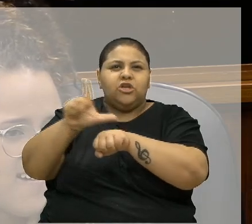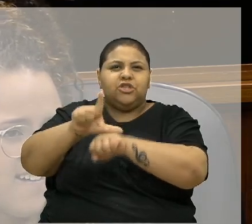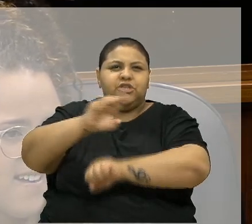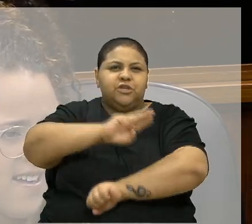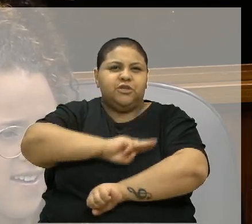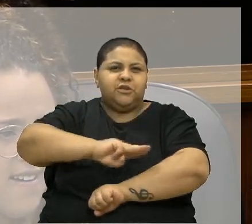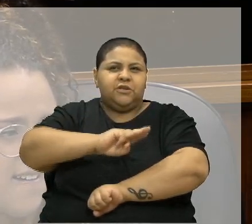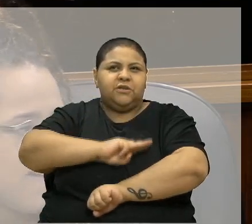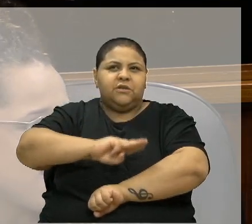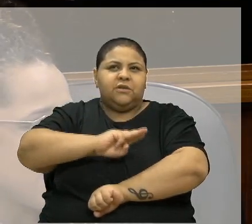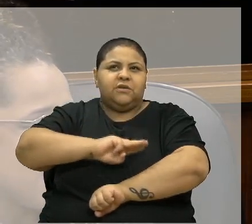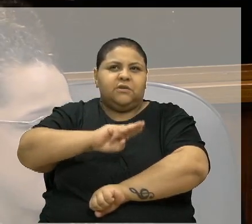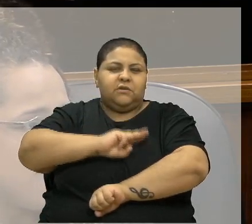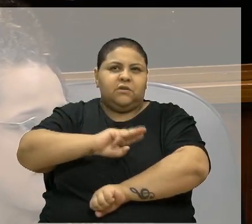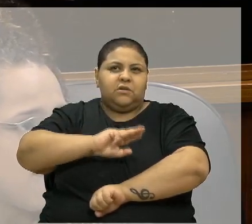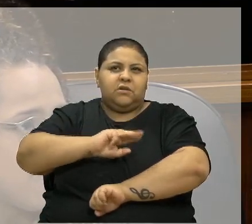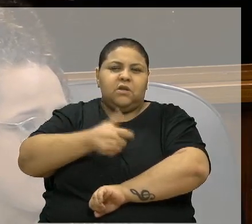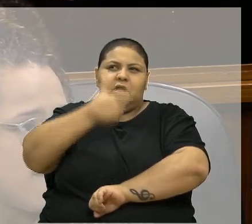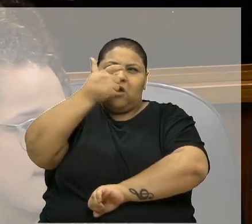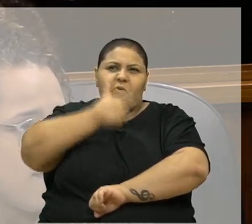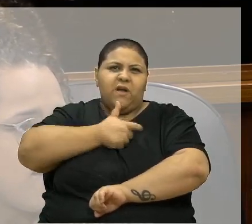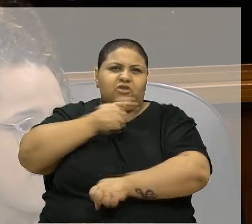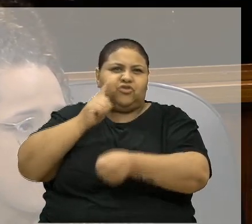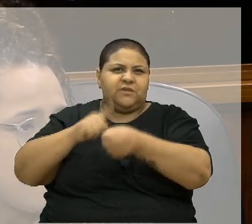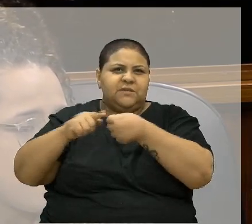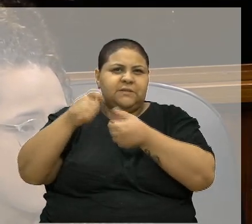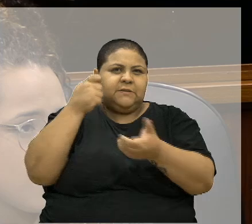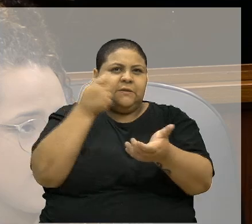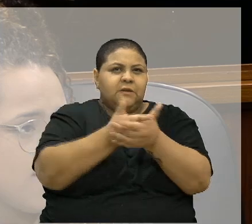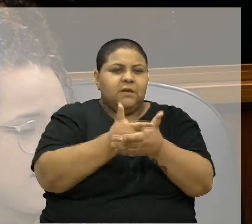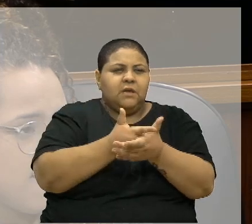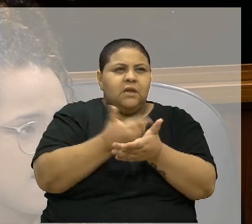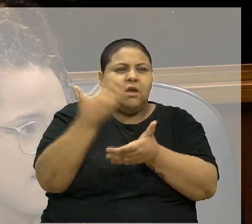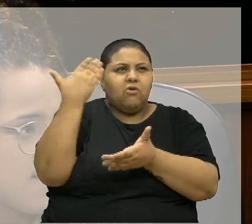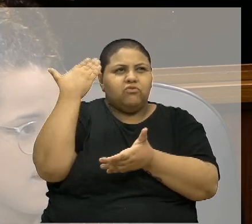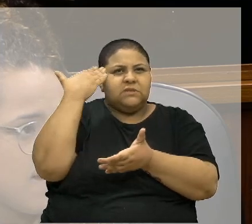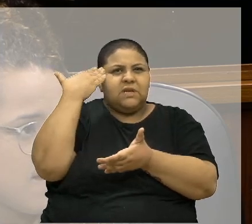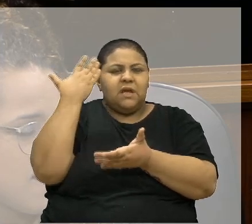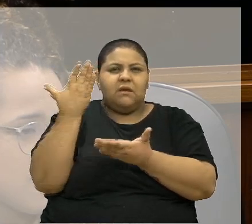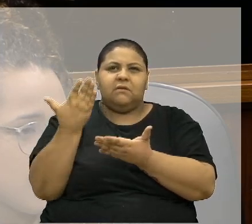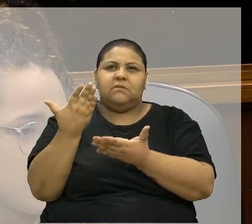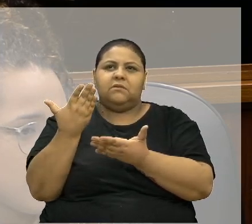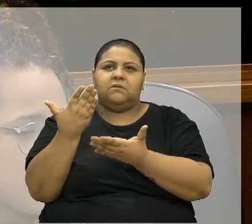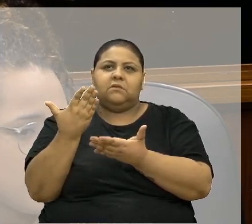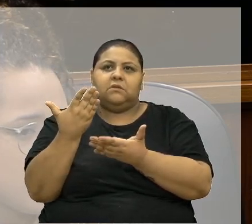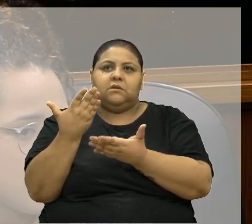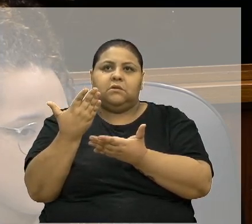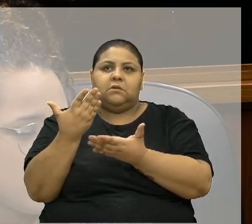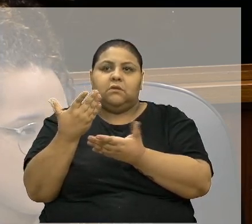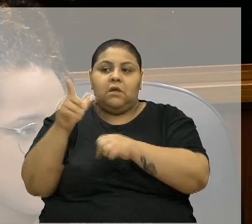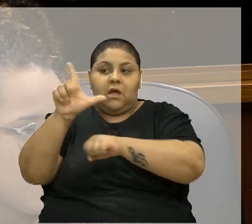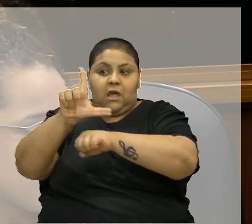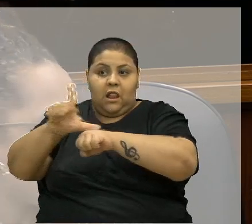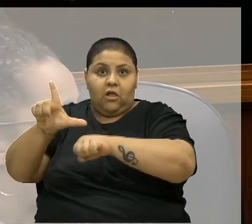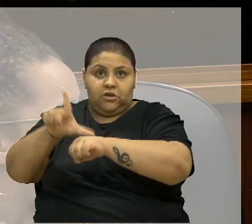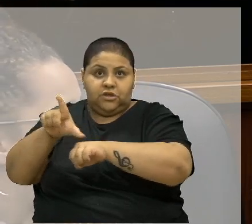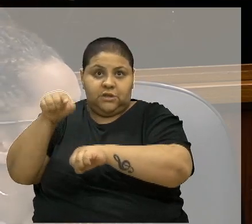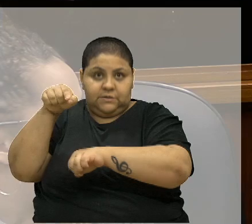O município acho que está adquirindo, e eu sei que o município adquiriu, além da lojinha da Marco